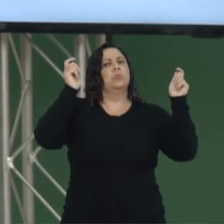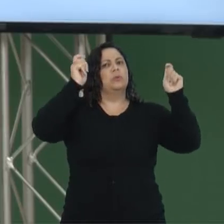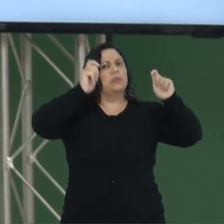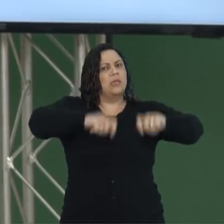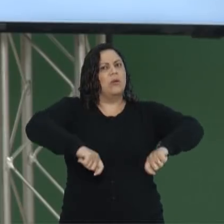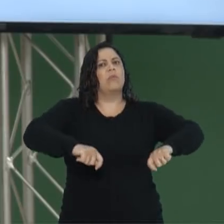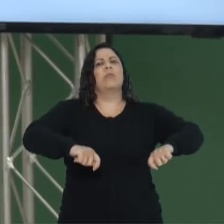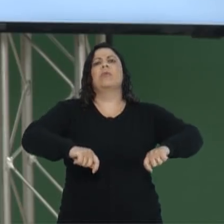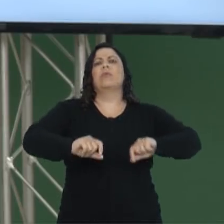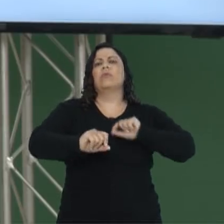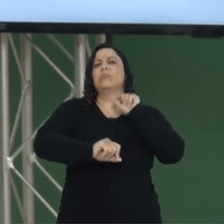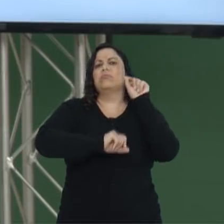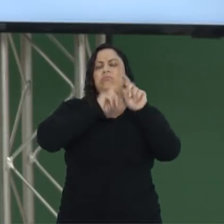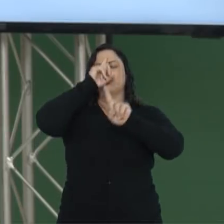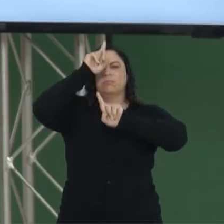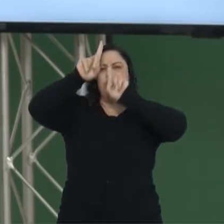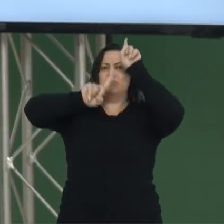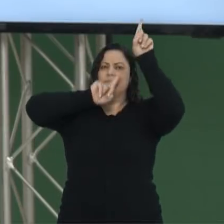ideias elas